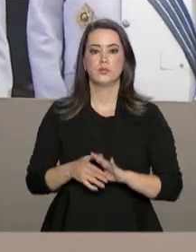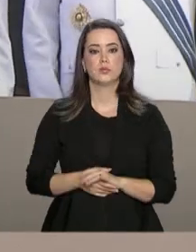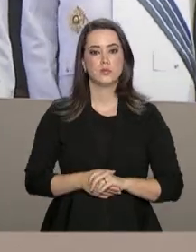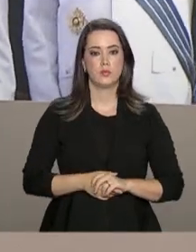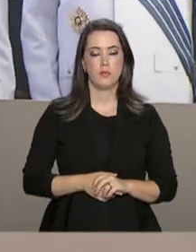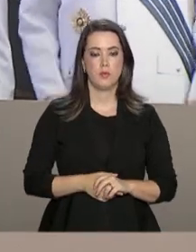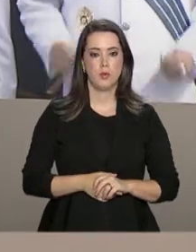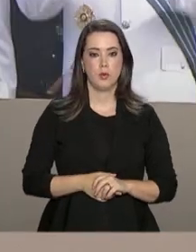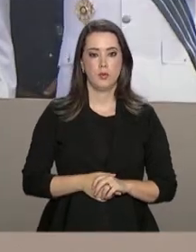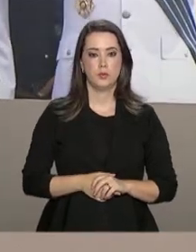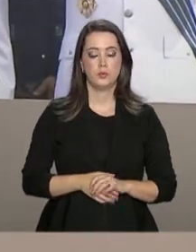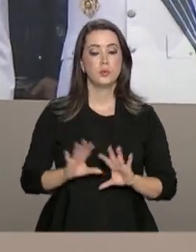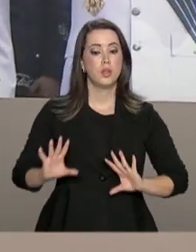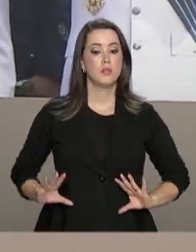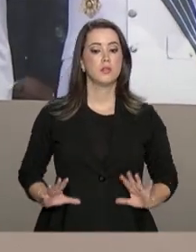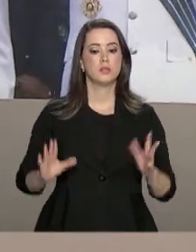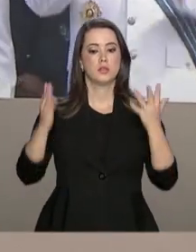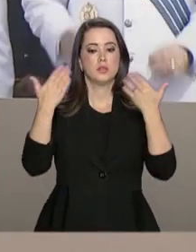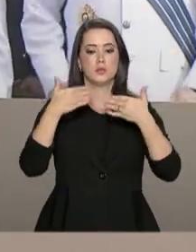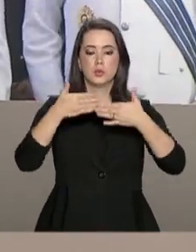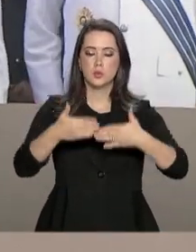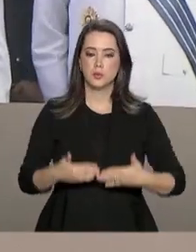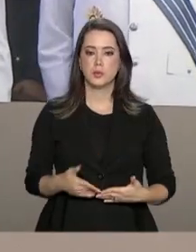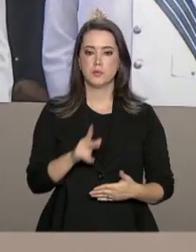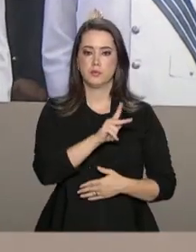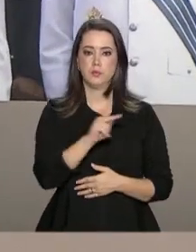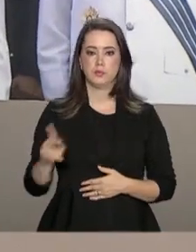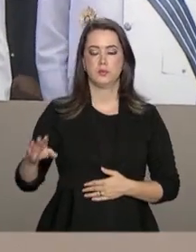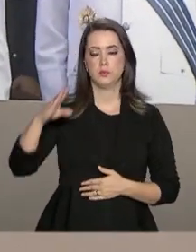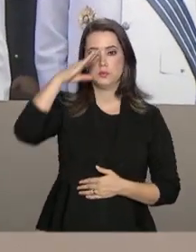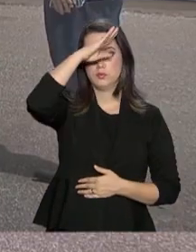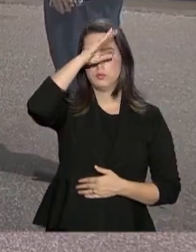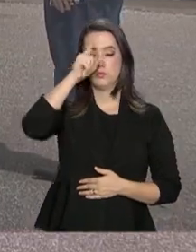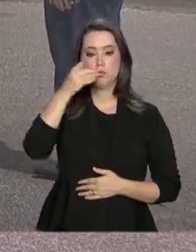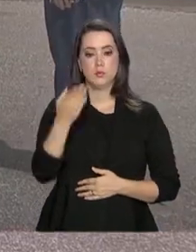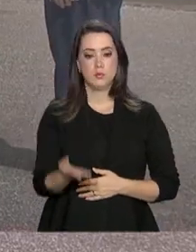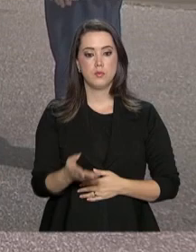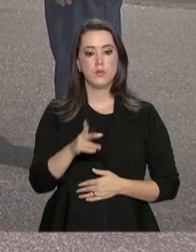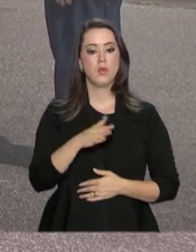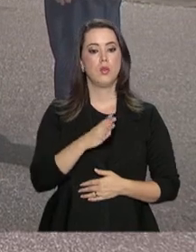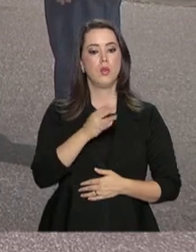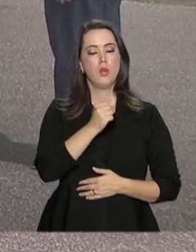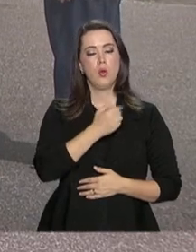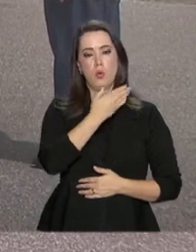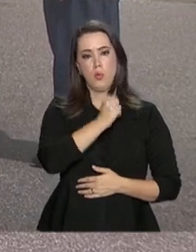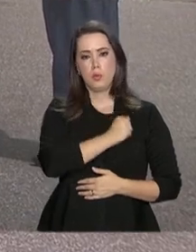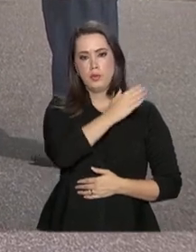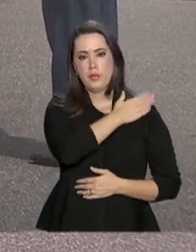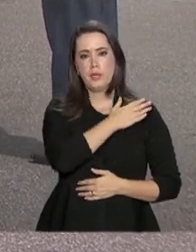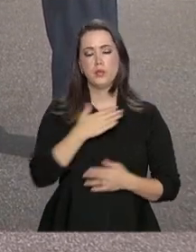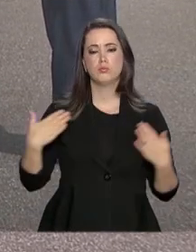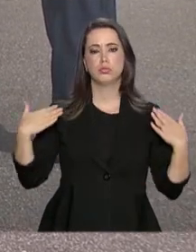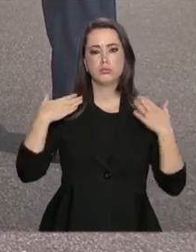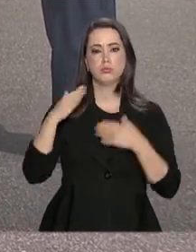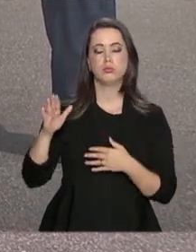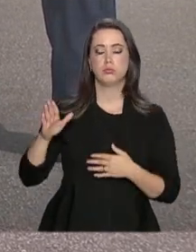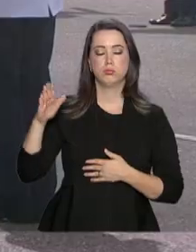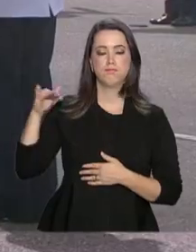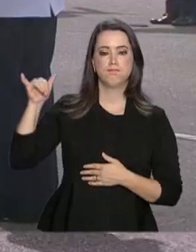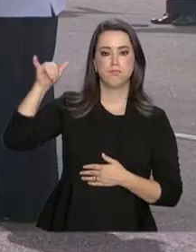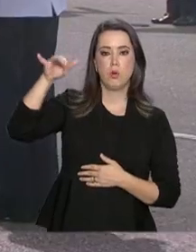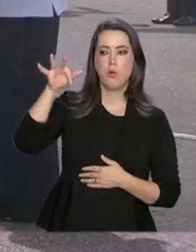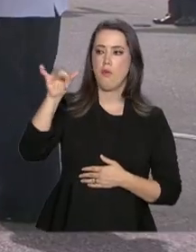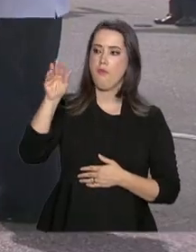em cerimônia que contou com a presença do presidente jair bolsonaro o tenente brigadeiro do ar antonio carlos moretti bermúdez